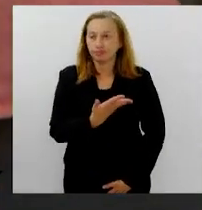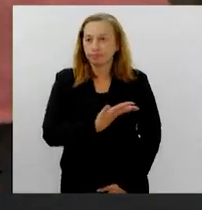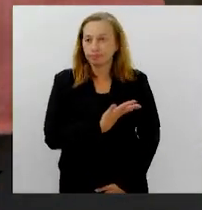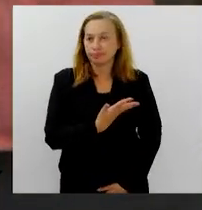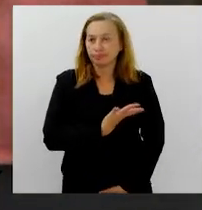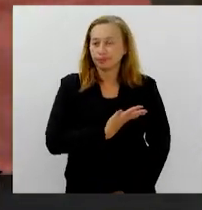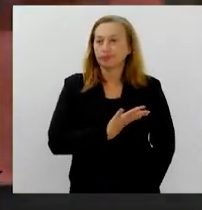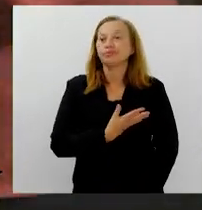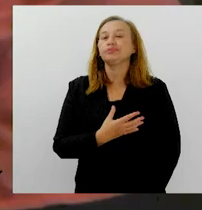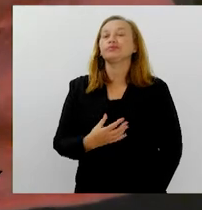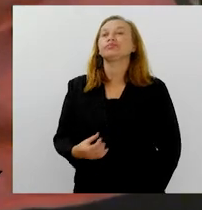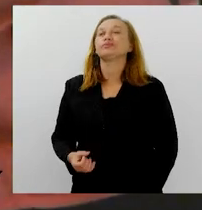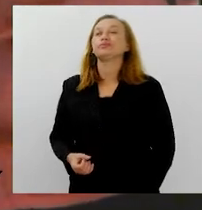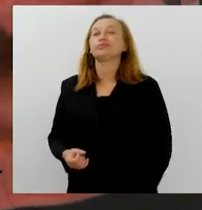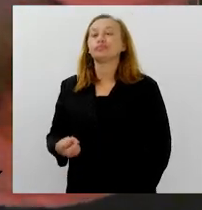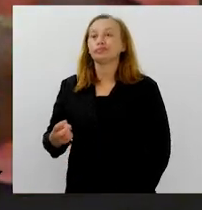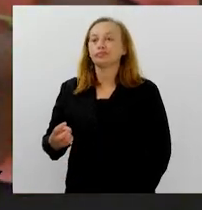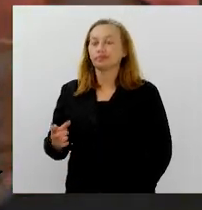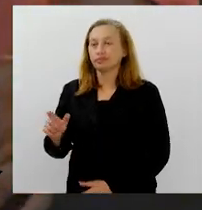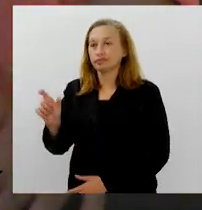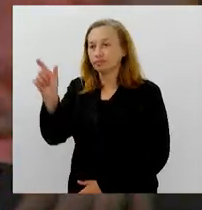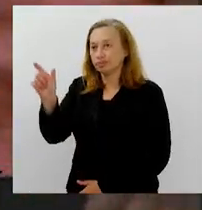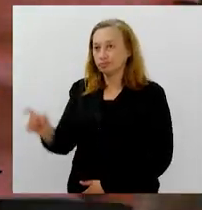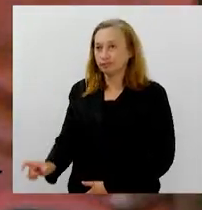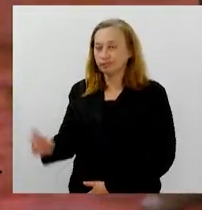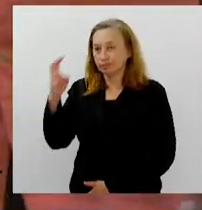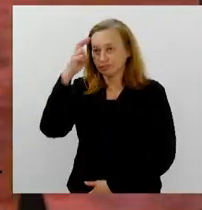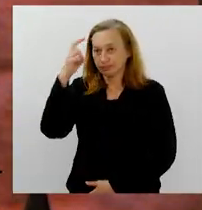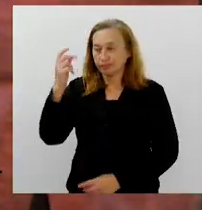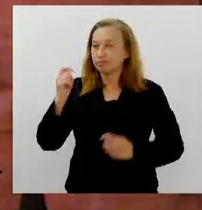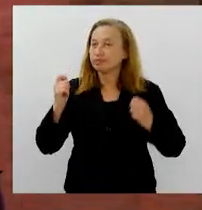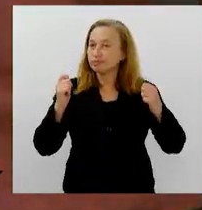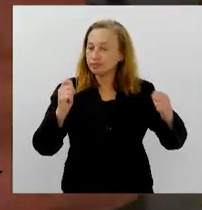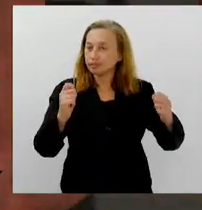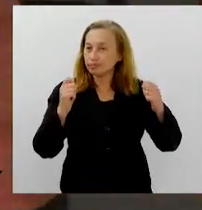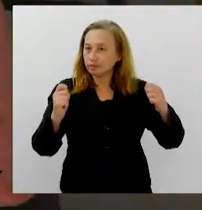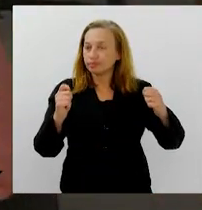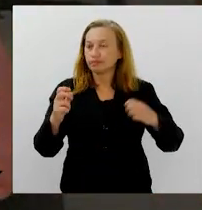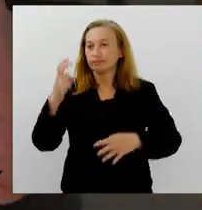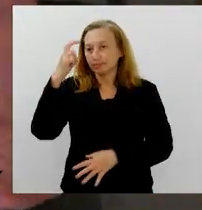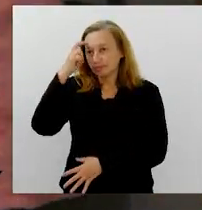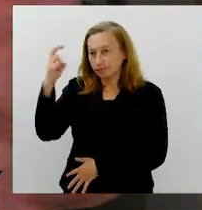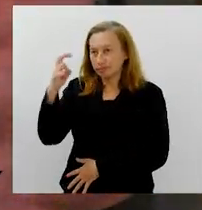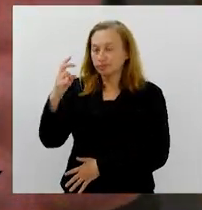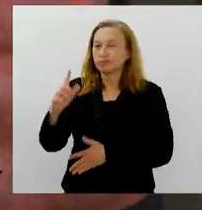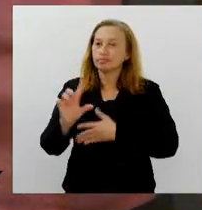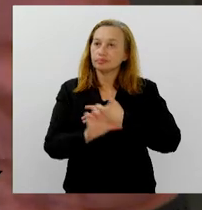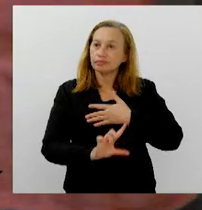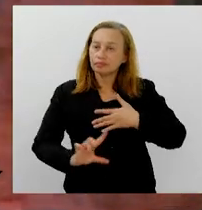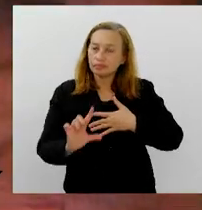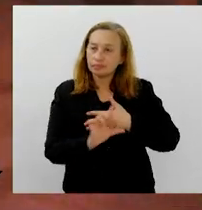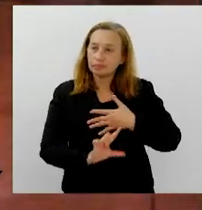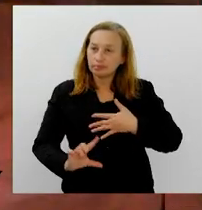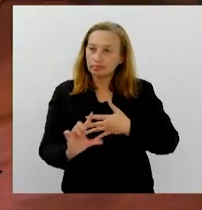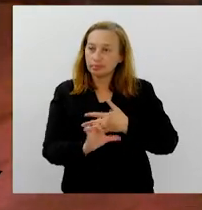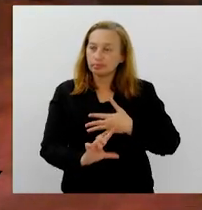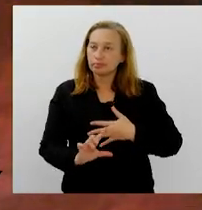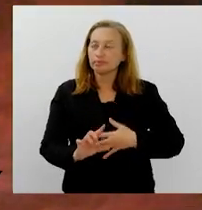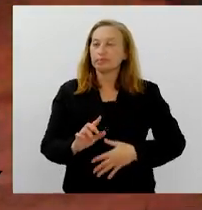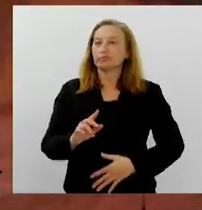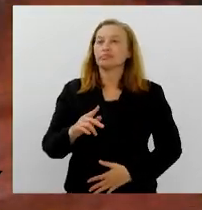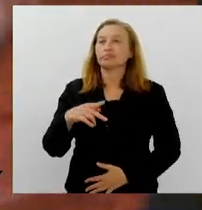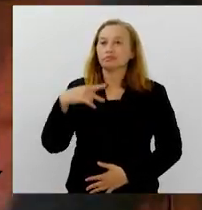de cultura no campo do ativismo cultural, no campo da literatura, no campo da política de